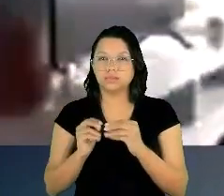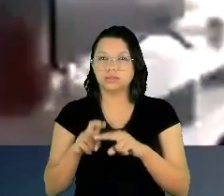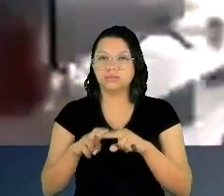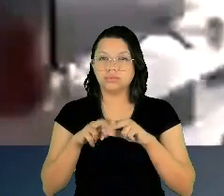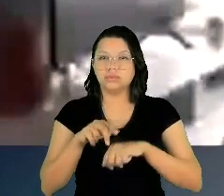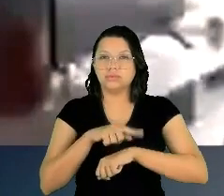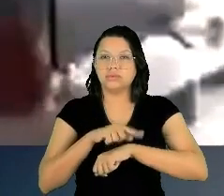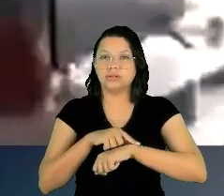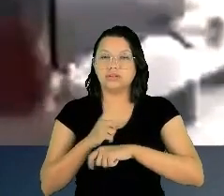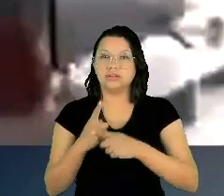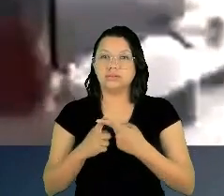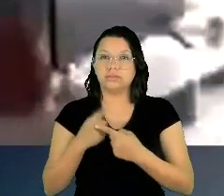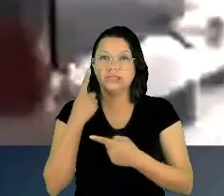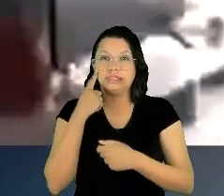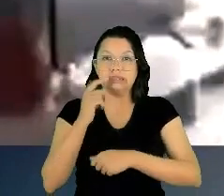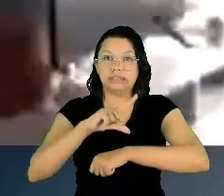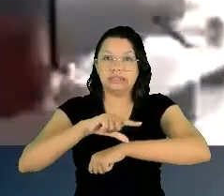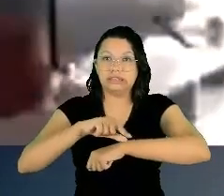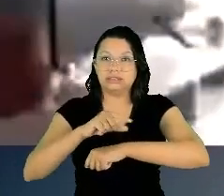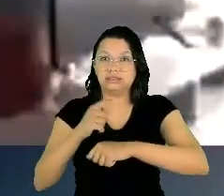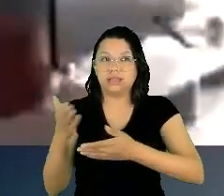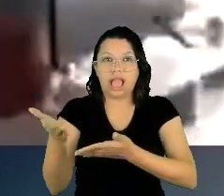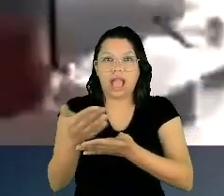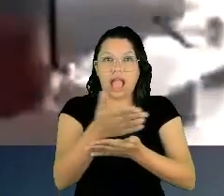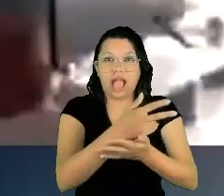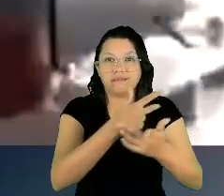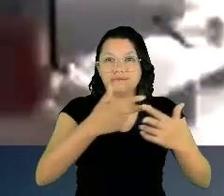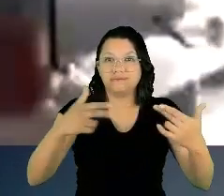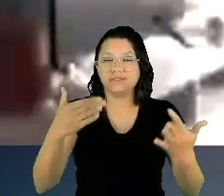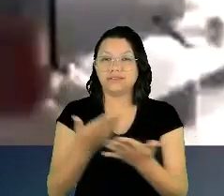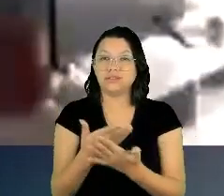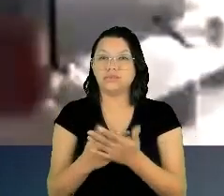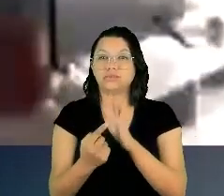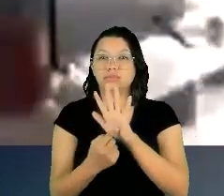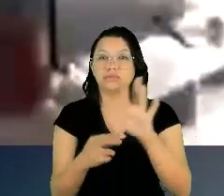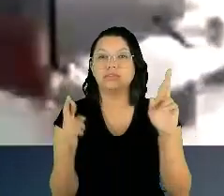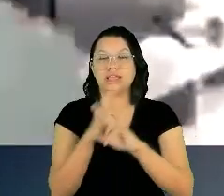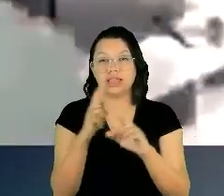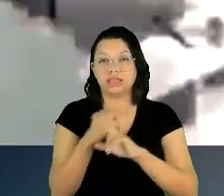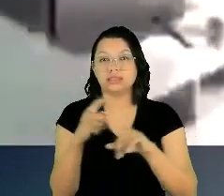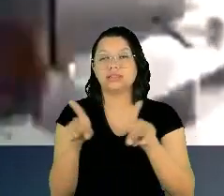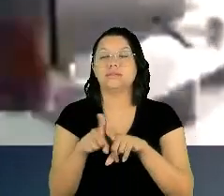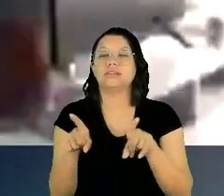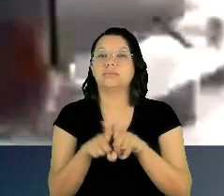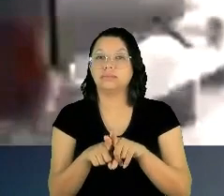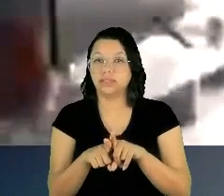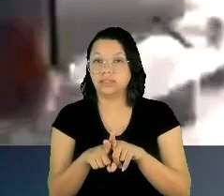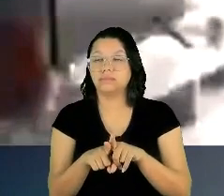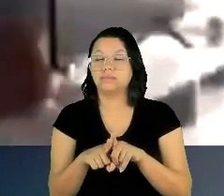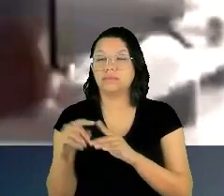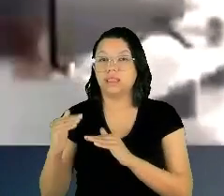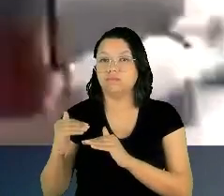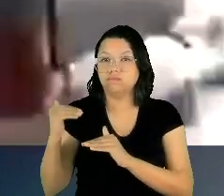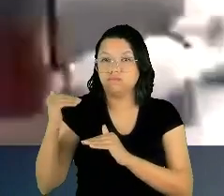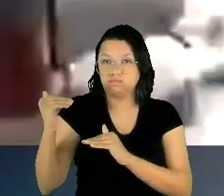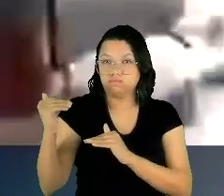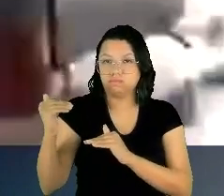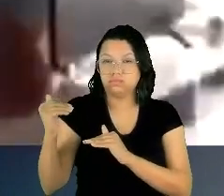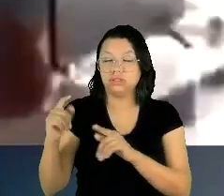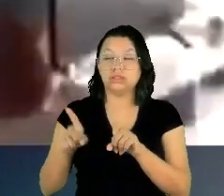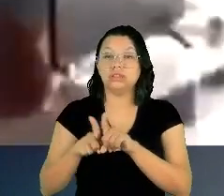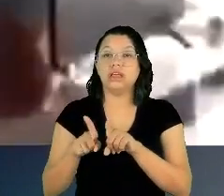estou tentando resumir aqui por causa do horário, que eu já vi que eu estourei, eu peguei vários estudos, mostrando então uma relação também de status